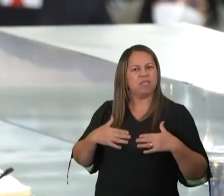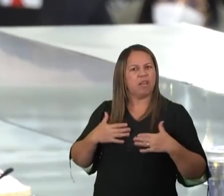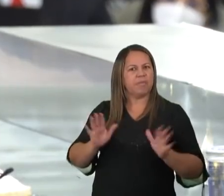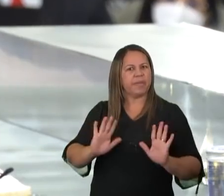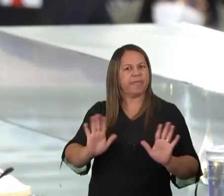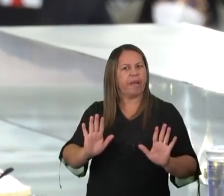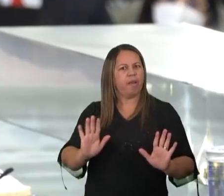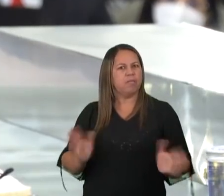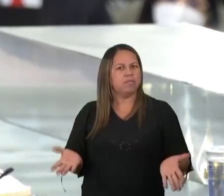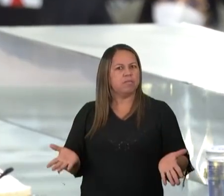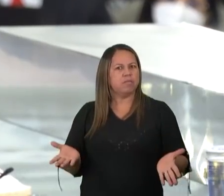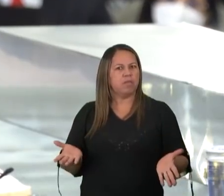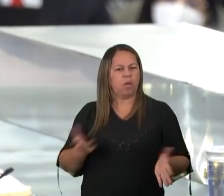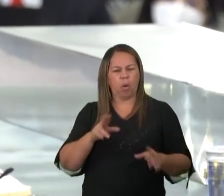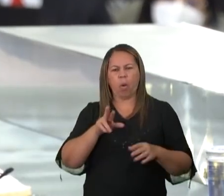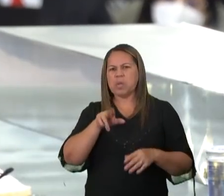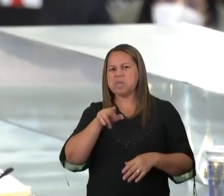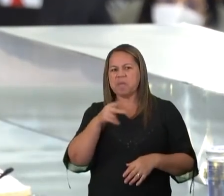Sendo vendido,